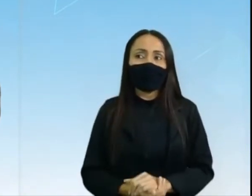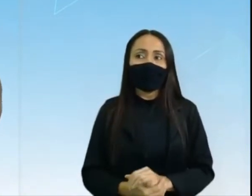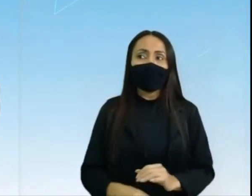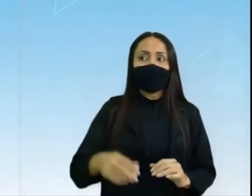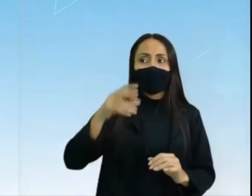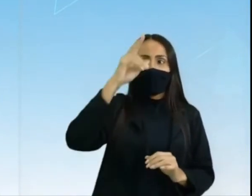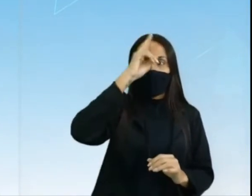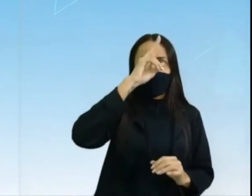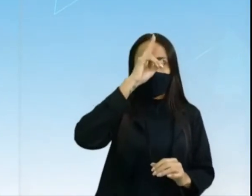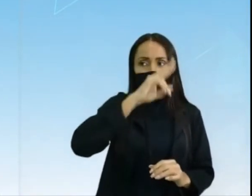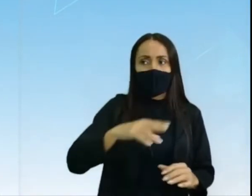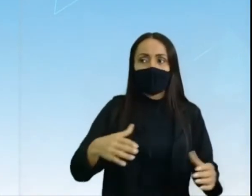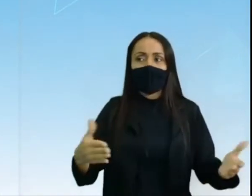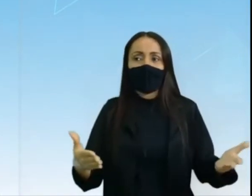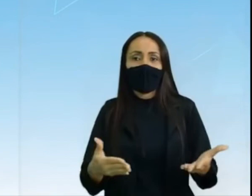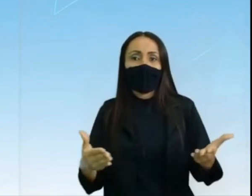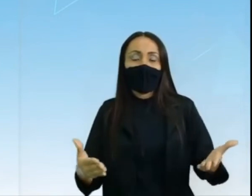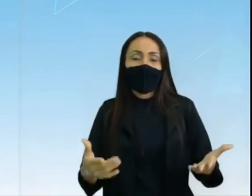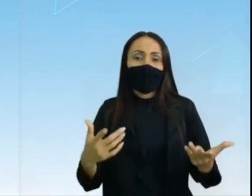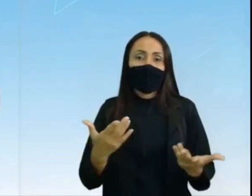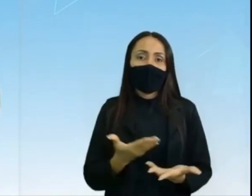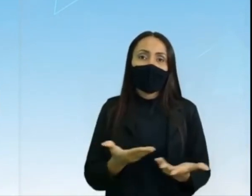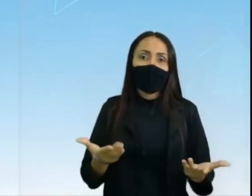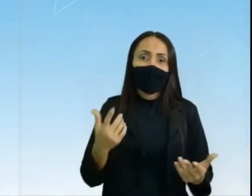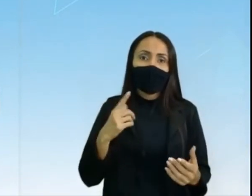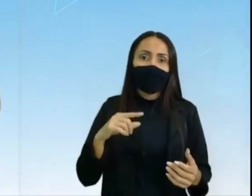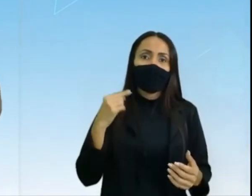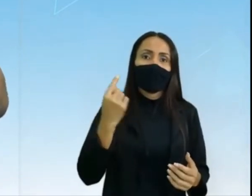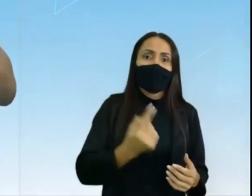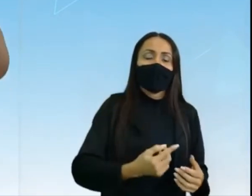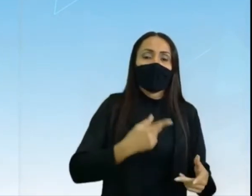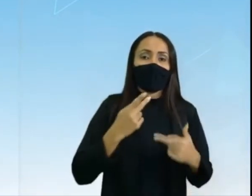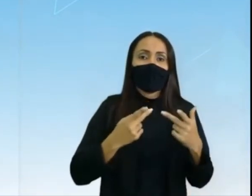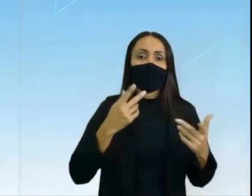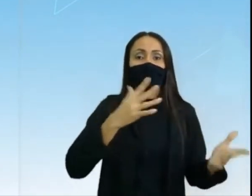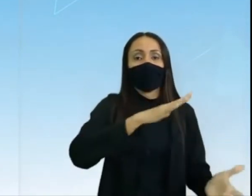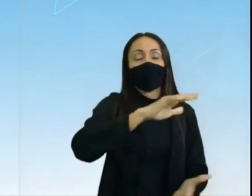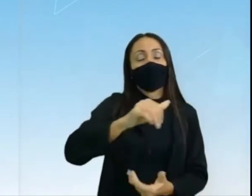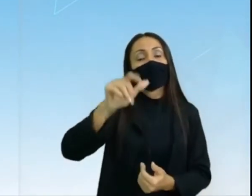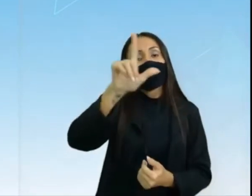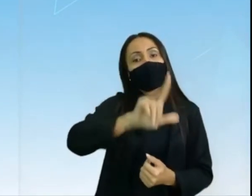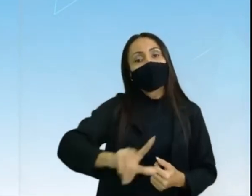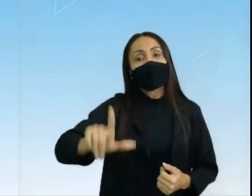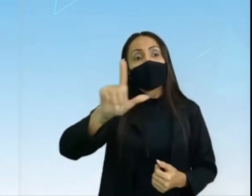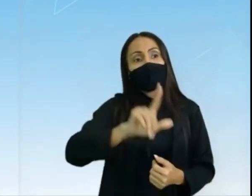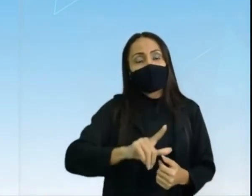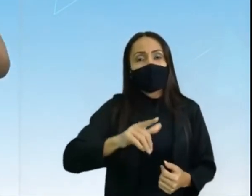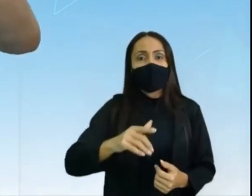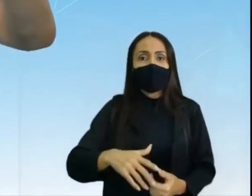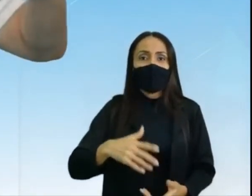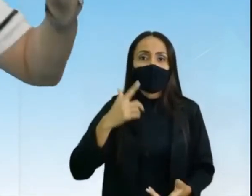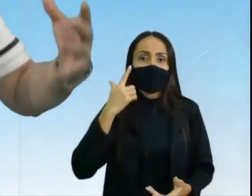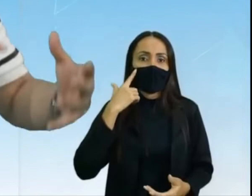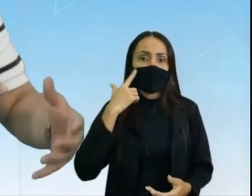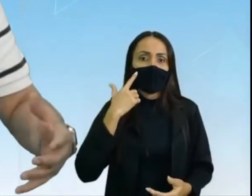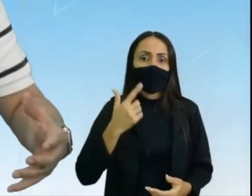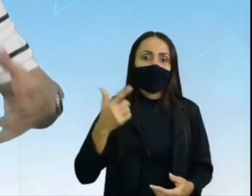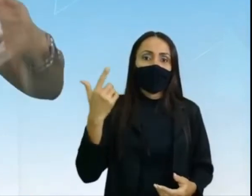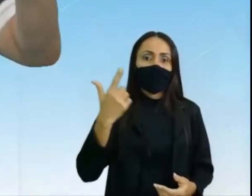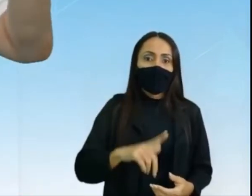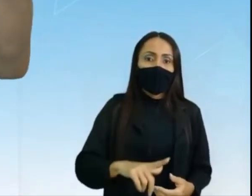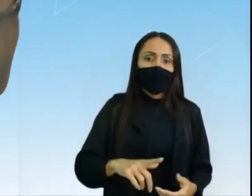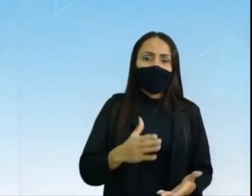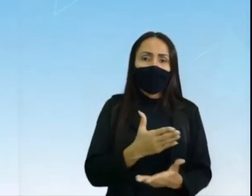lembre-se dessa questão, justamente, quando a gente trata do mundo da literatura, que é um outro viés, é